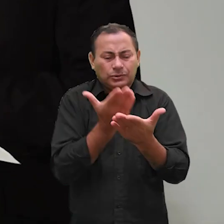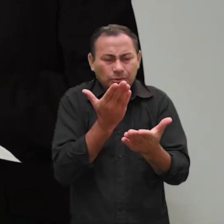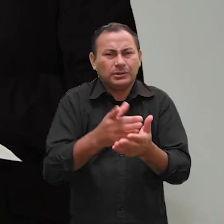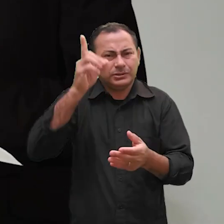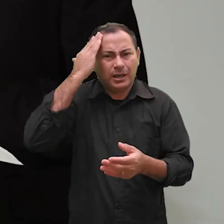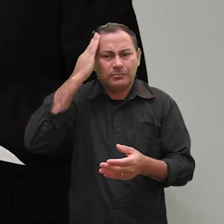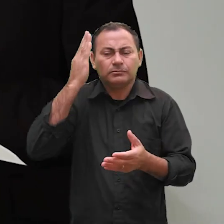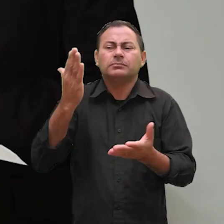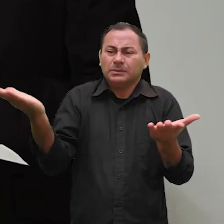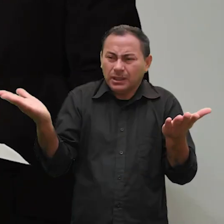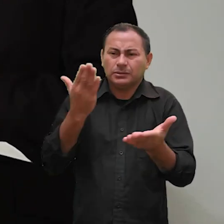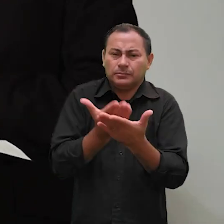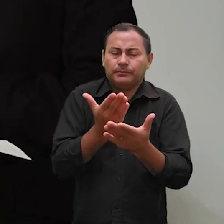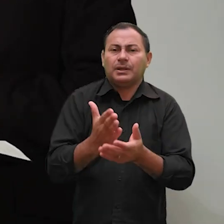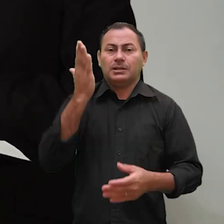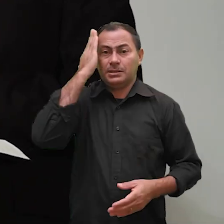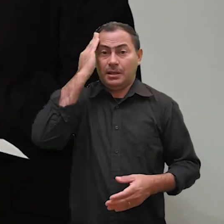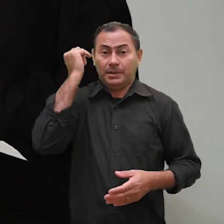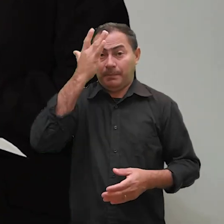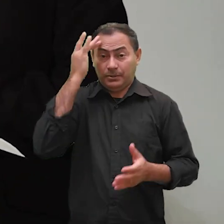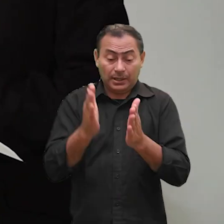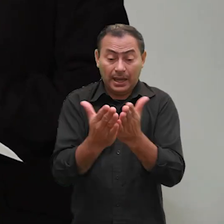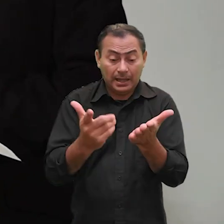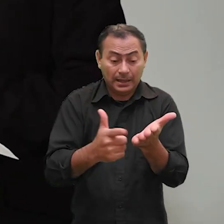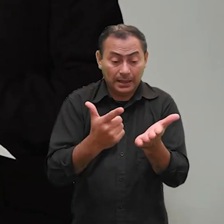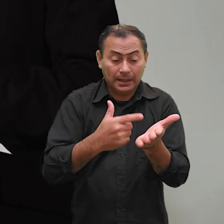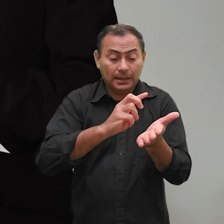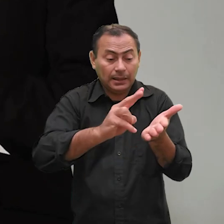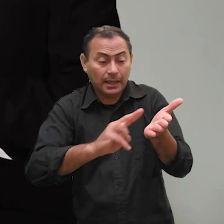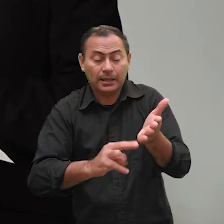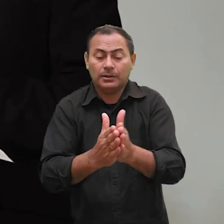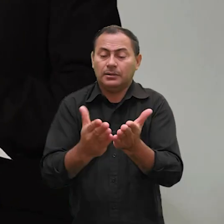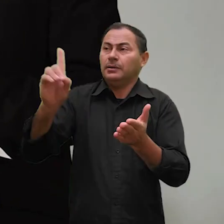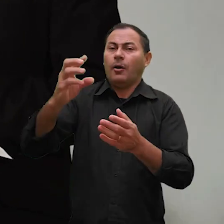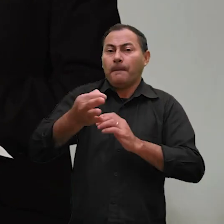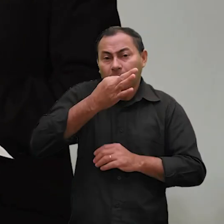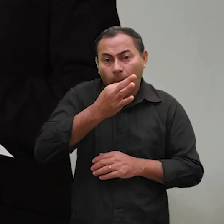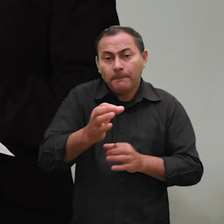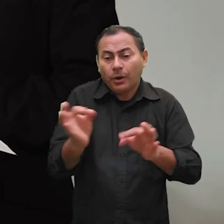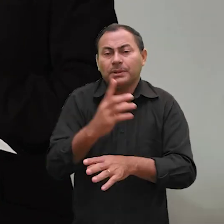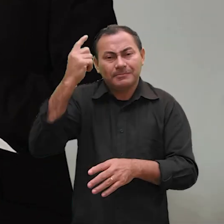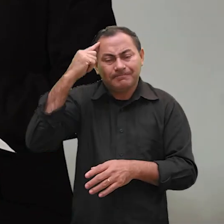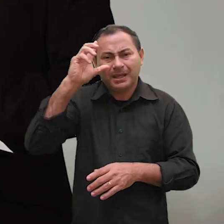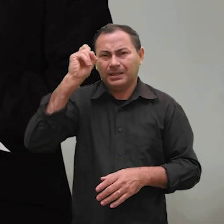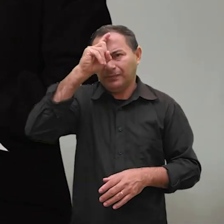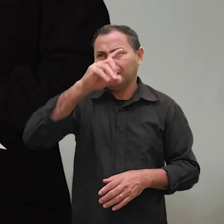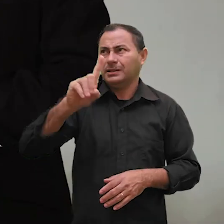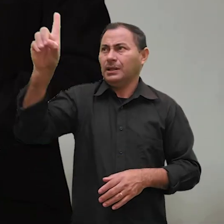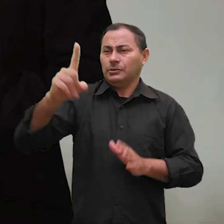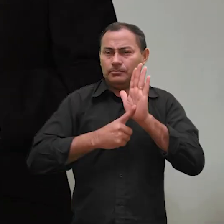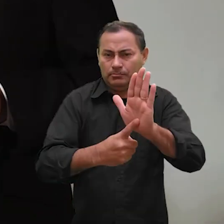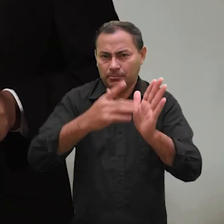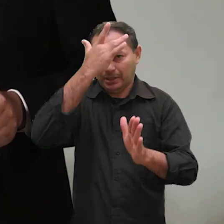decidida. Sabe, algumas pessoas querem ler as Escrituras desse jeito. Suas opiniões já estão formadas. É muito difícil para